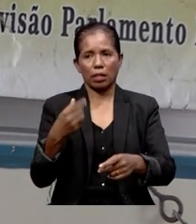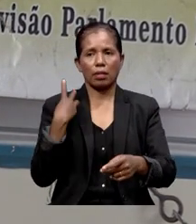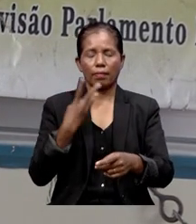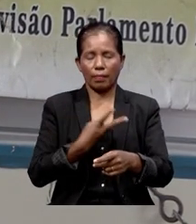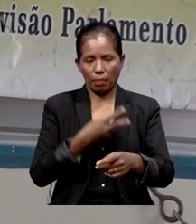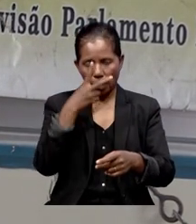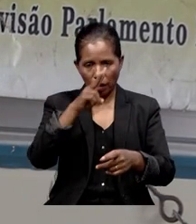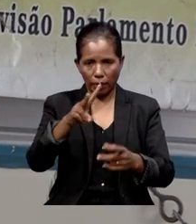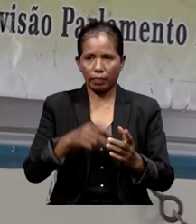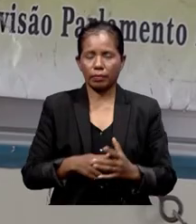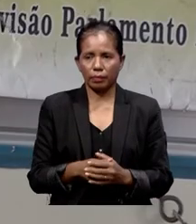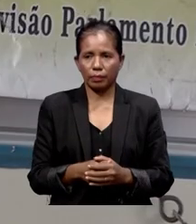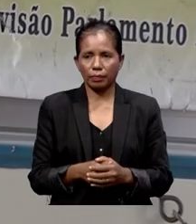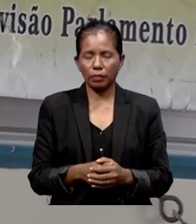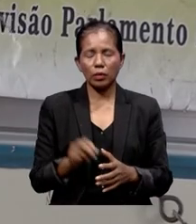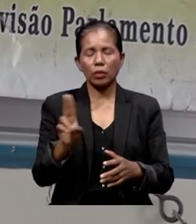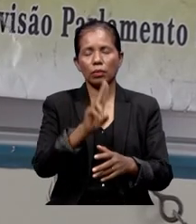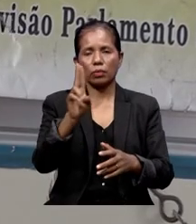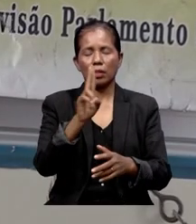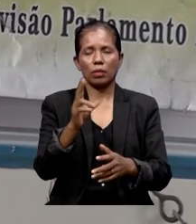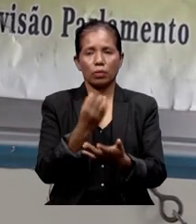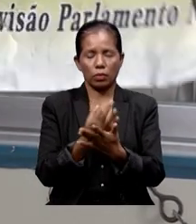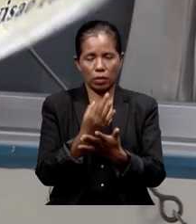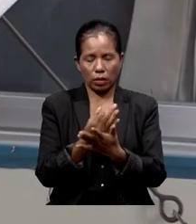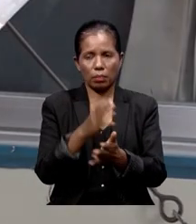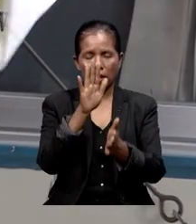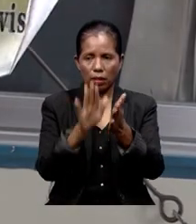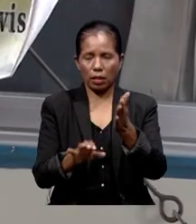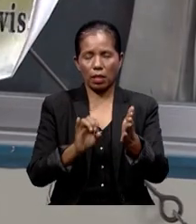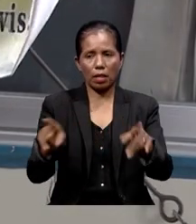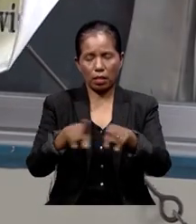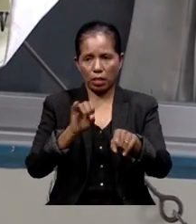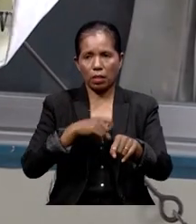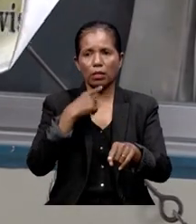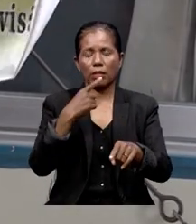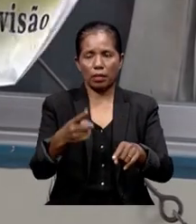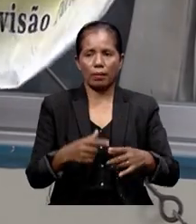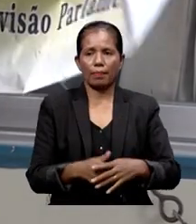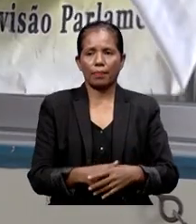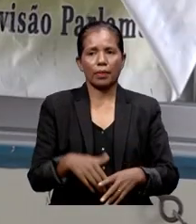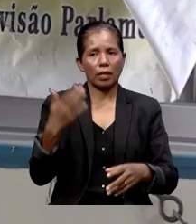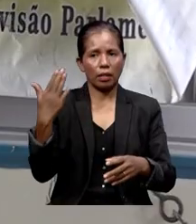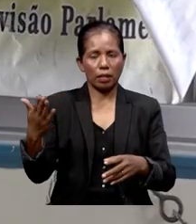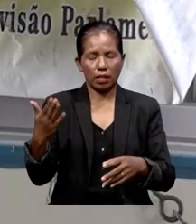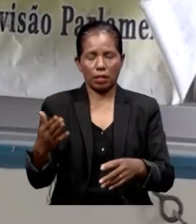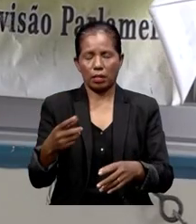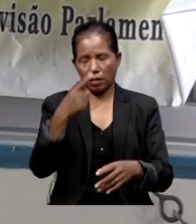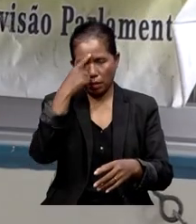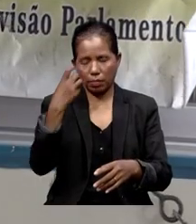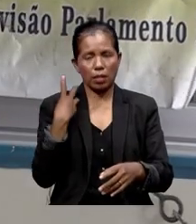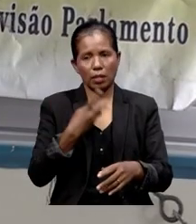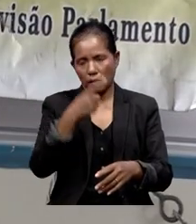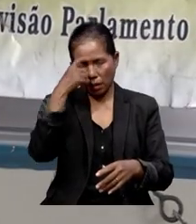que a execução kick, a nessa manhã o atete, né, e a ninha razão racic. Também está